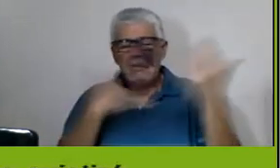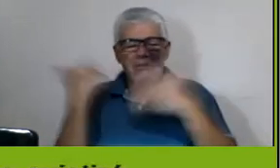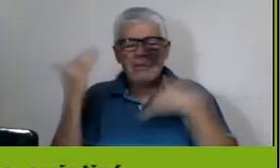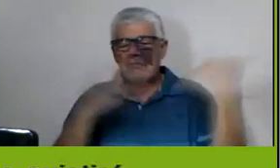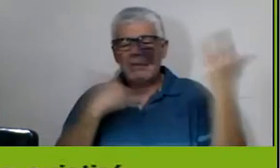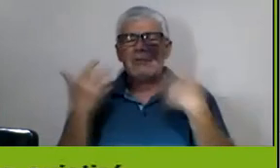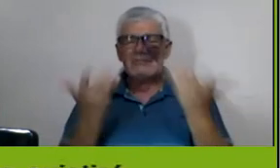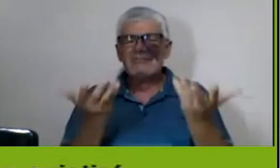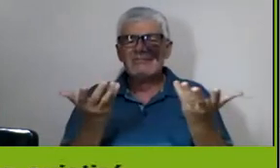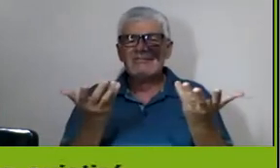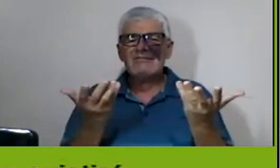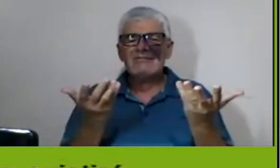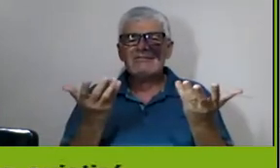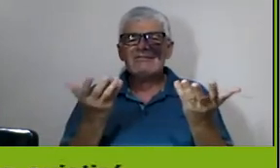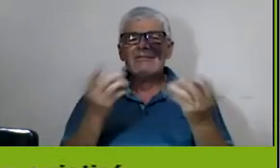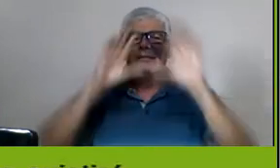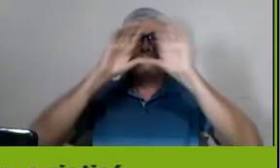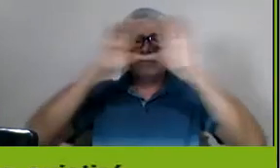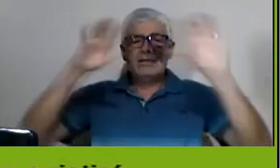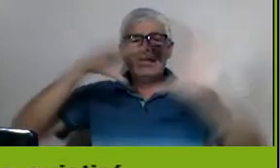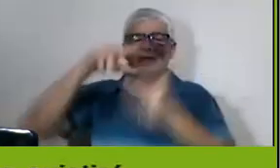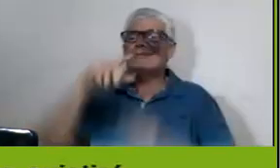Então, eu pesquisei o seguinte,